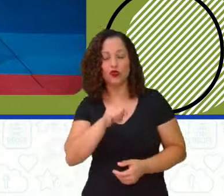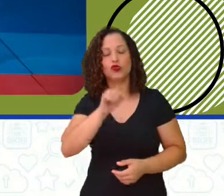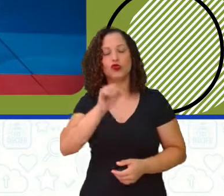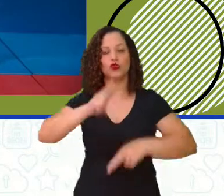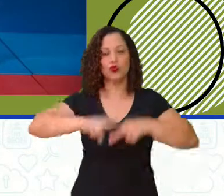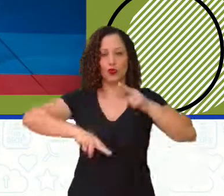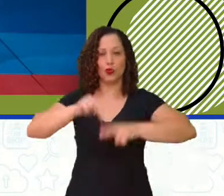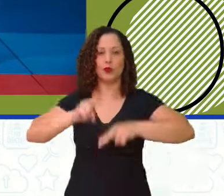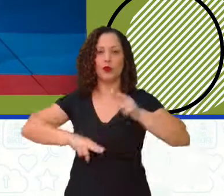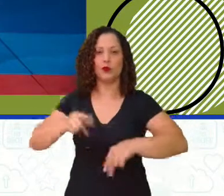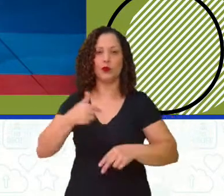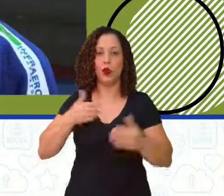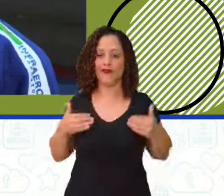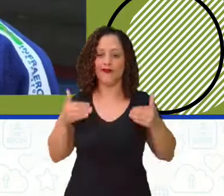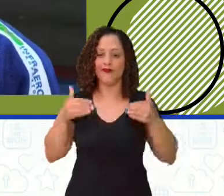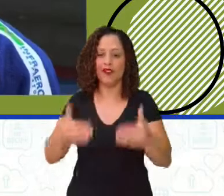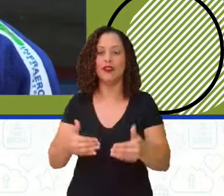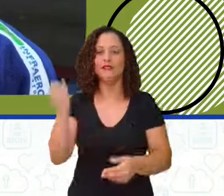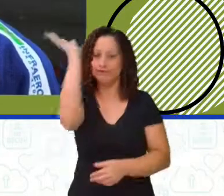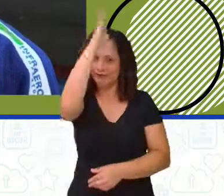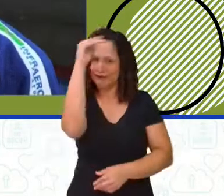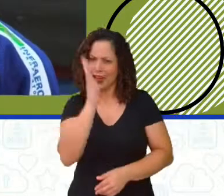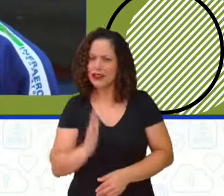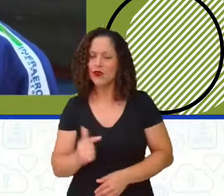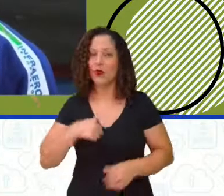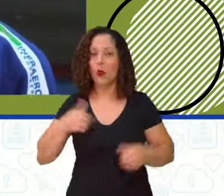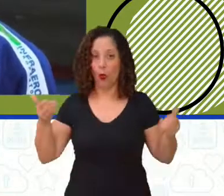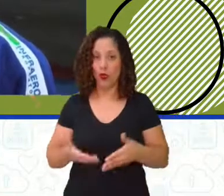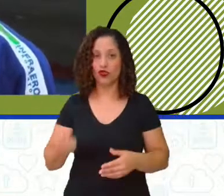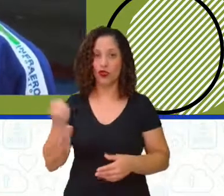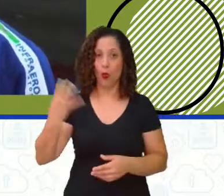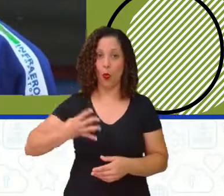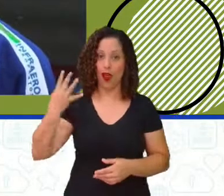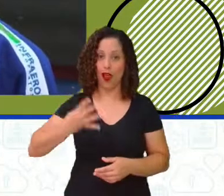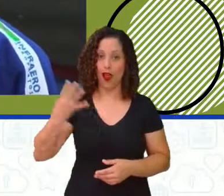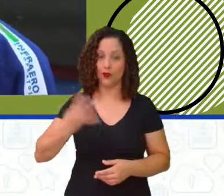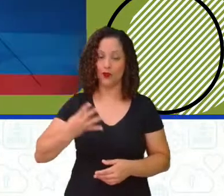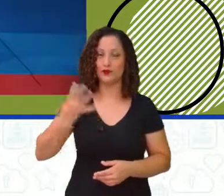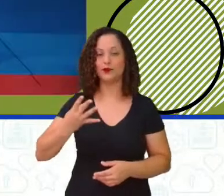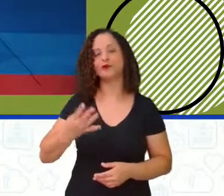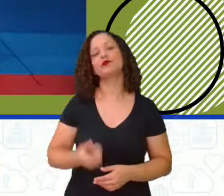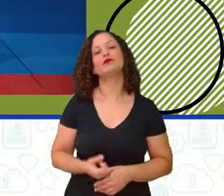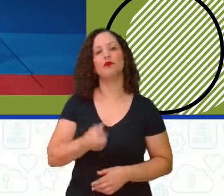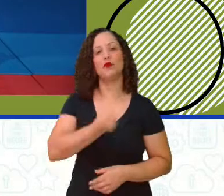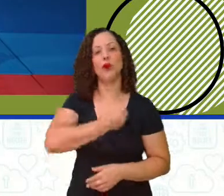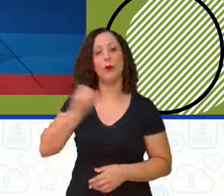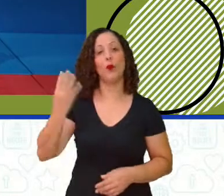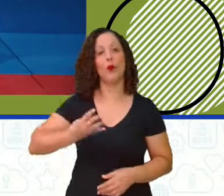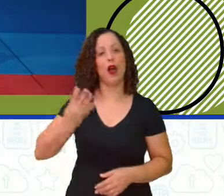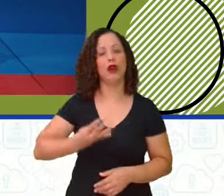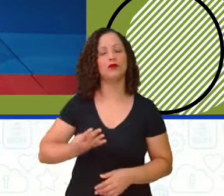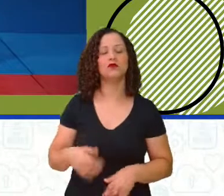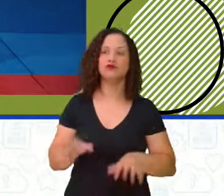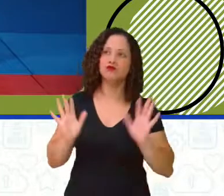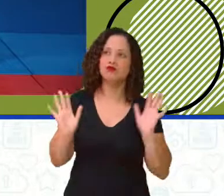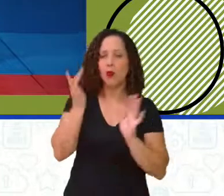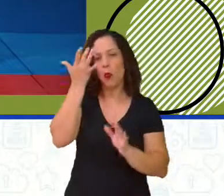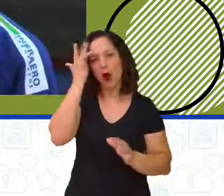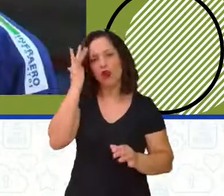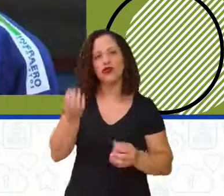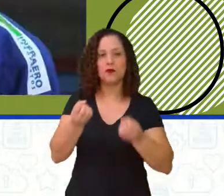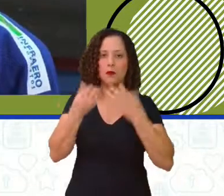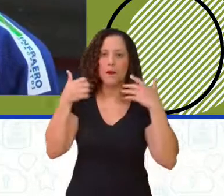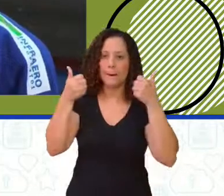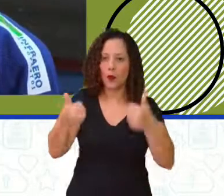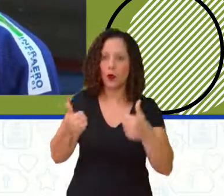entre os brasileiros conquista a vaga. Hoje eu estou em 4º lugar no ranking mundial Então acho que eu estou numa posição bastante